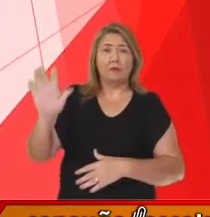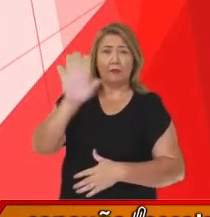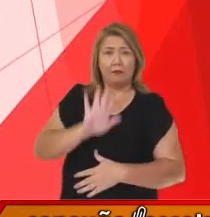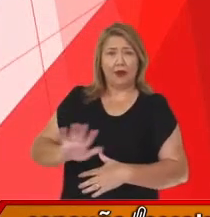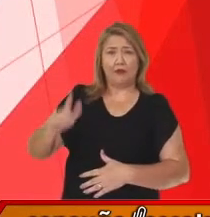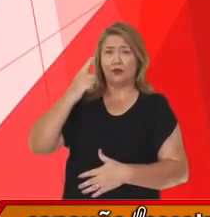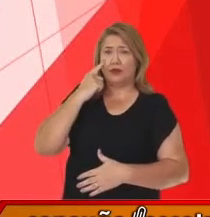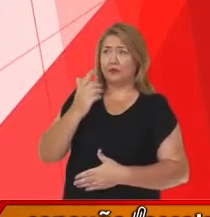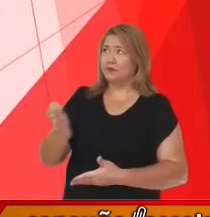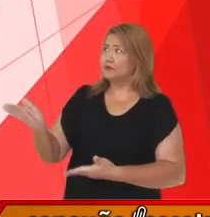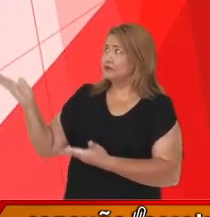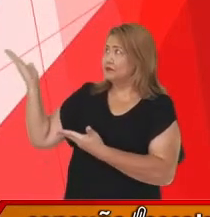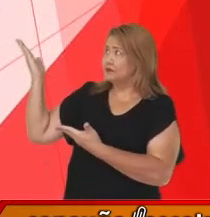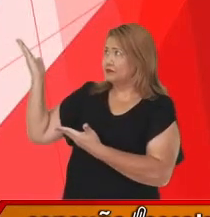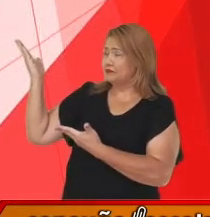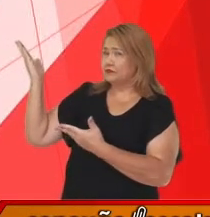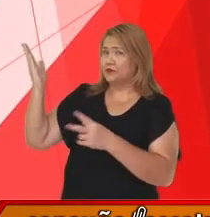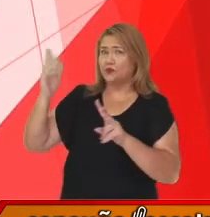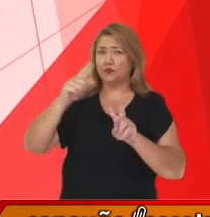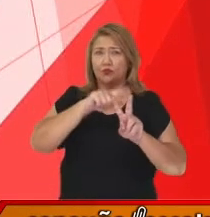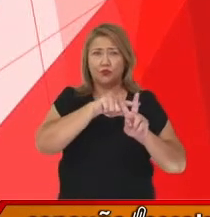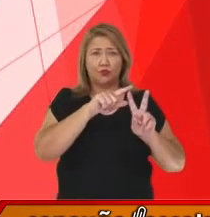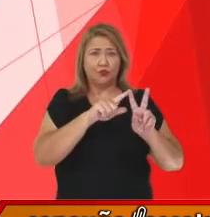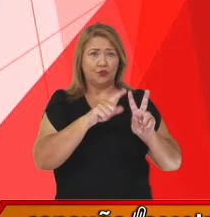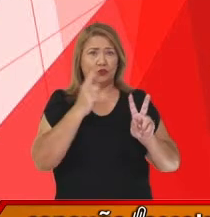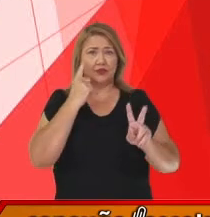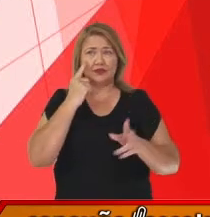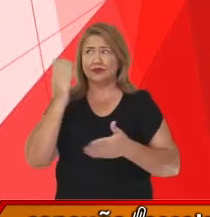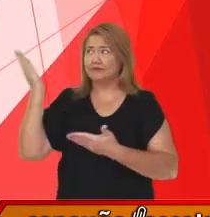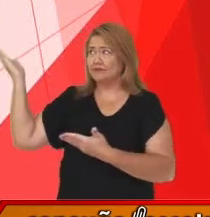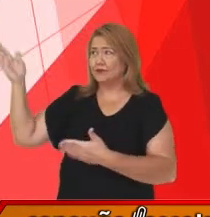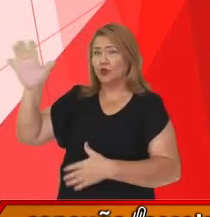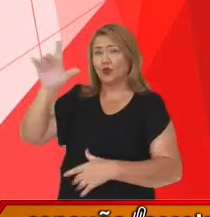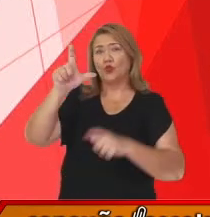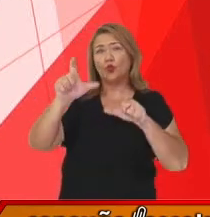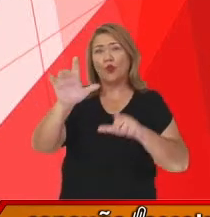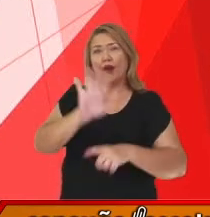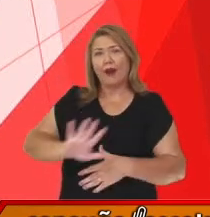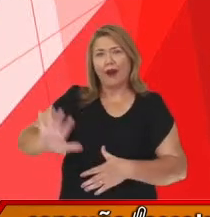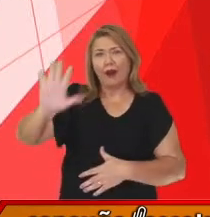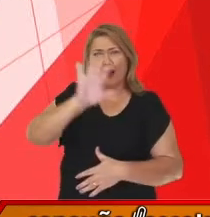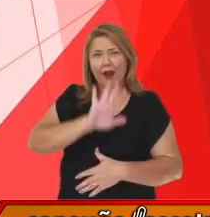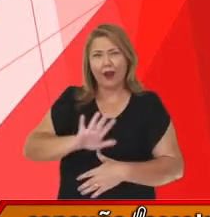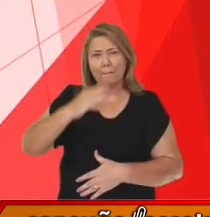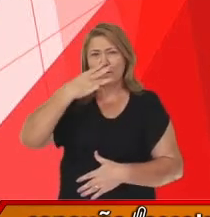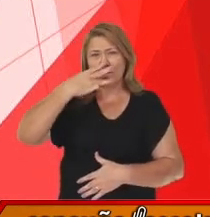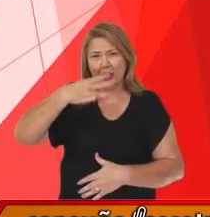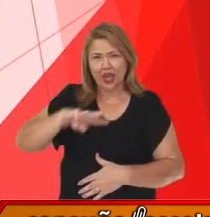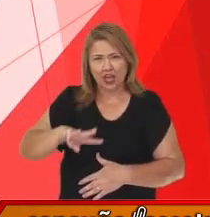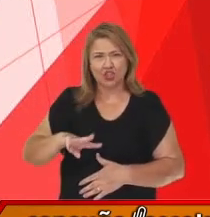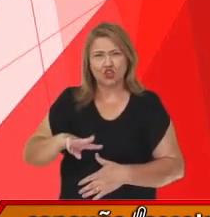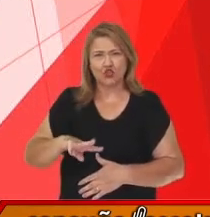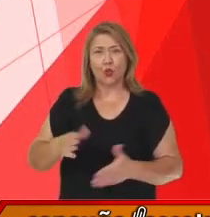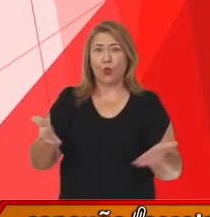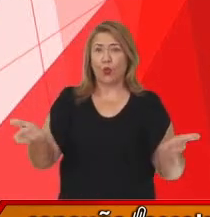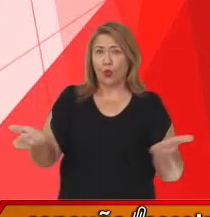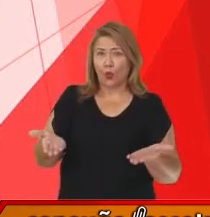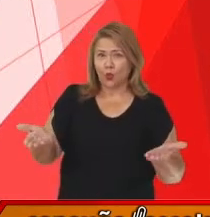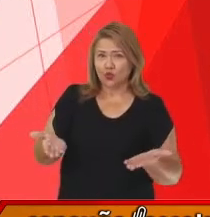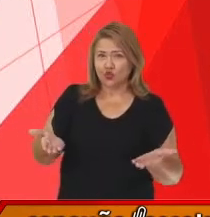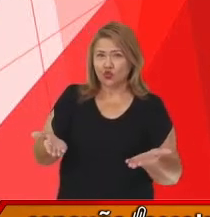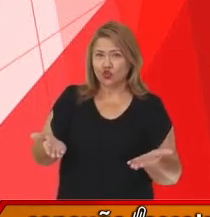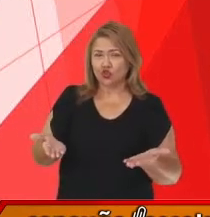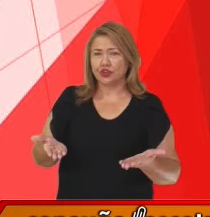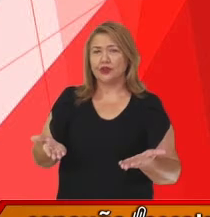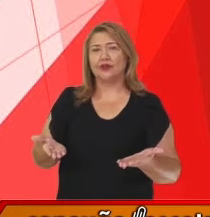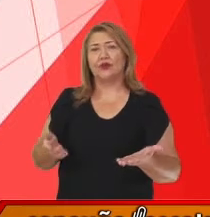mapas. Nesses 2 mapas, nós temos um território do México, à direita como é hoje, e à esquerda